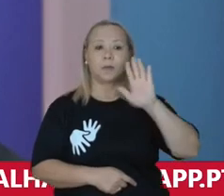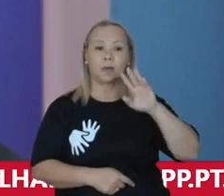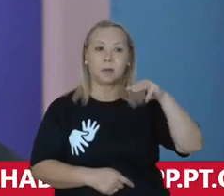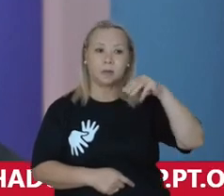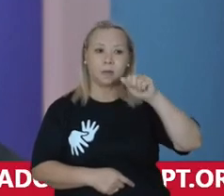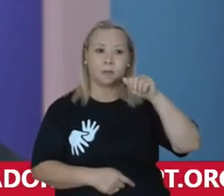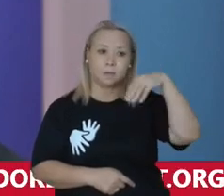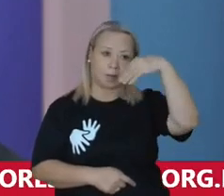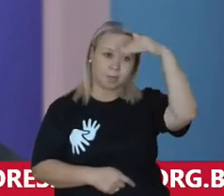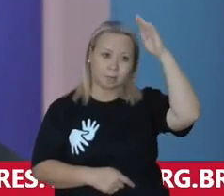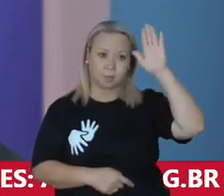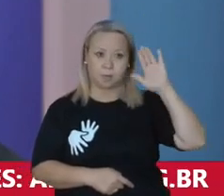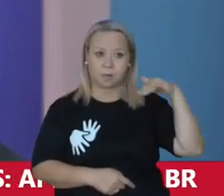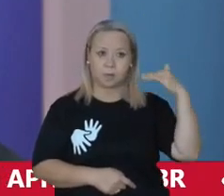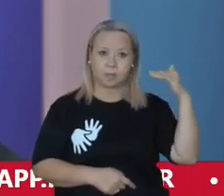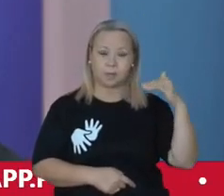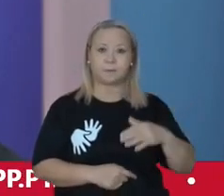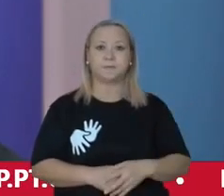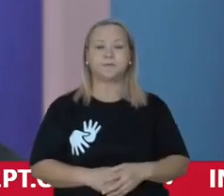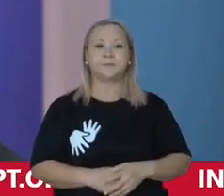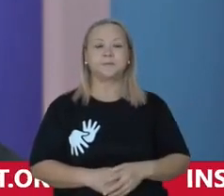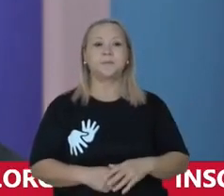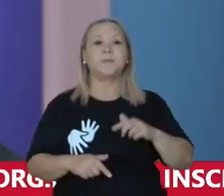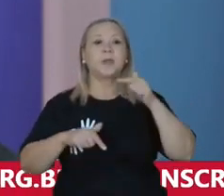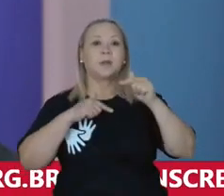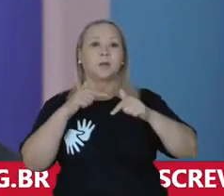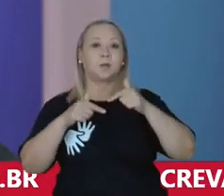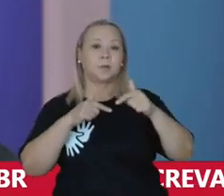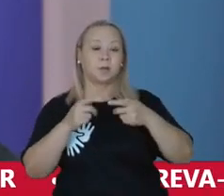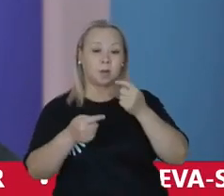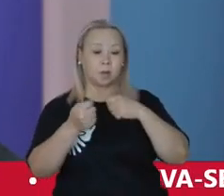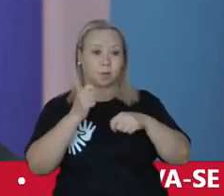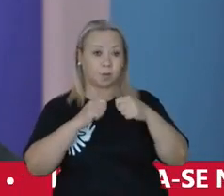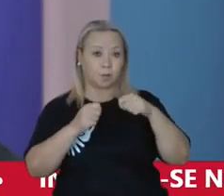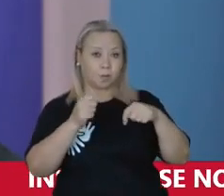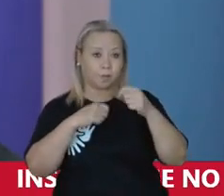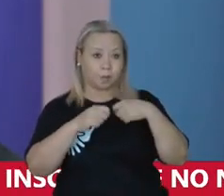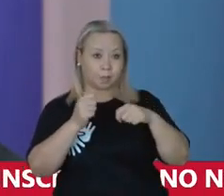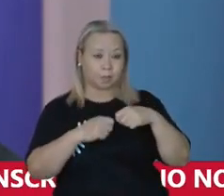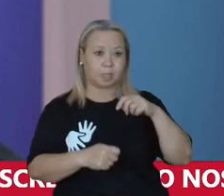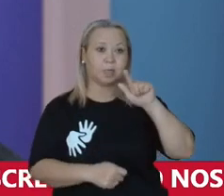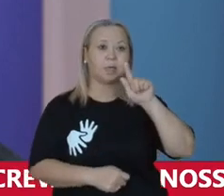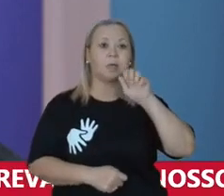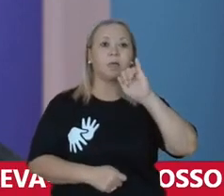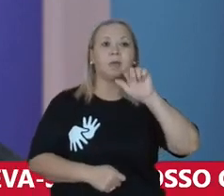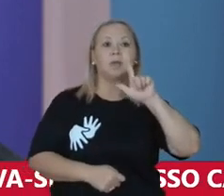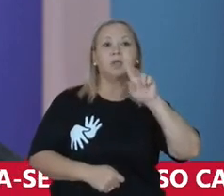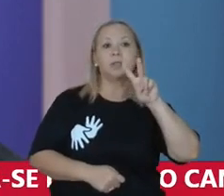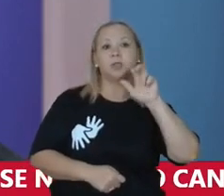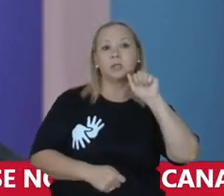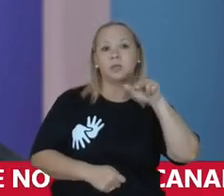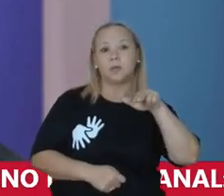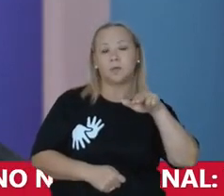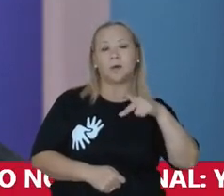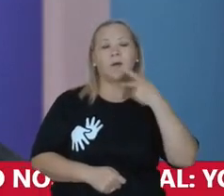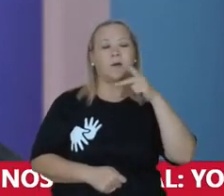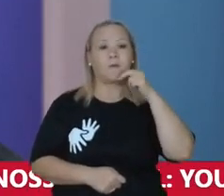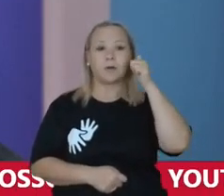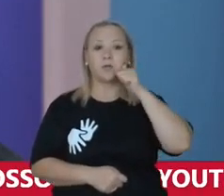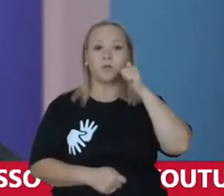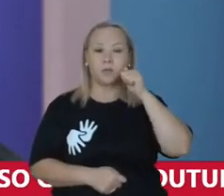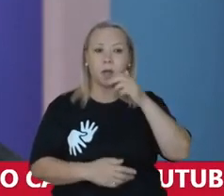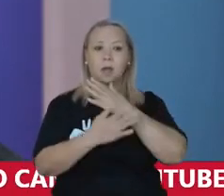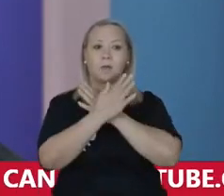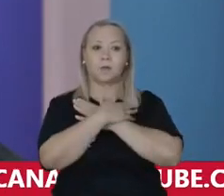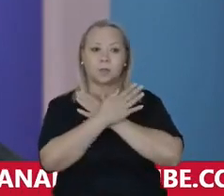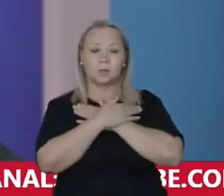A presidenta da Confederação Nacional dos Trabalhadores do Ramo Financeiro, Juvândia Moreira Leite, falou sobre mulheres, desemprego, o